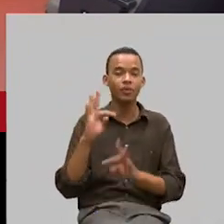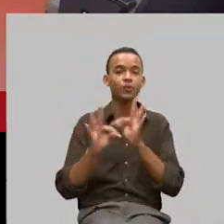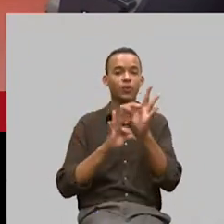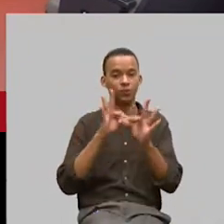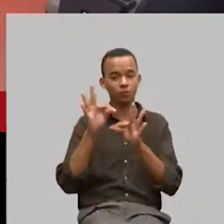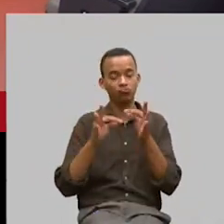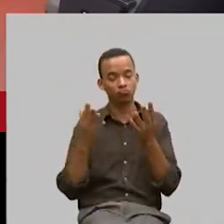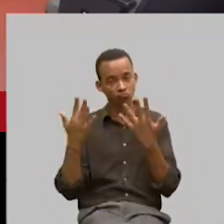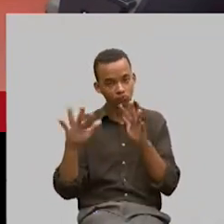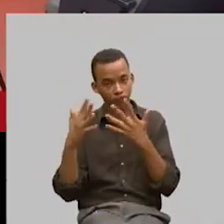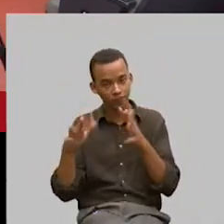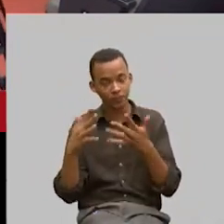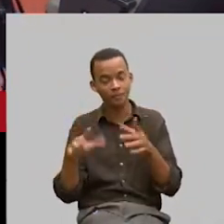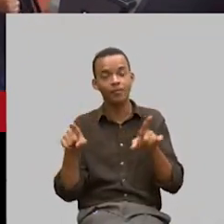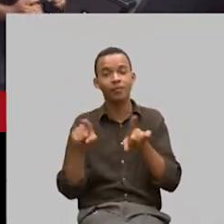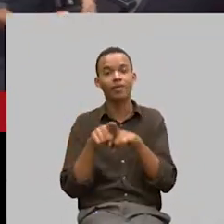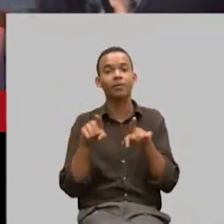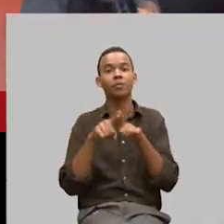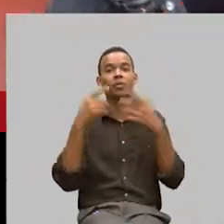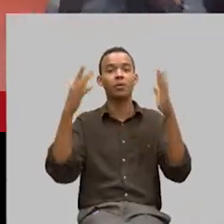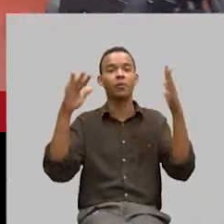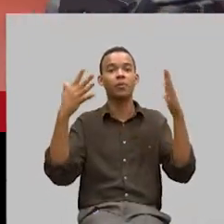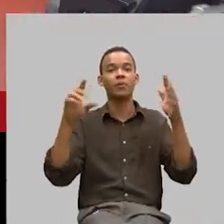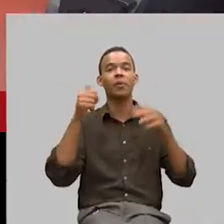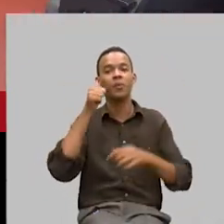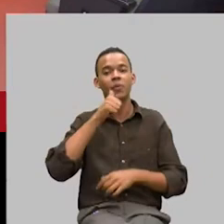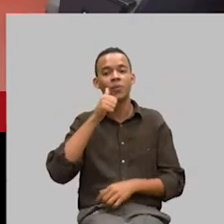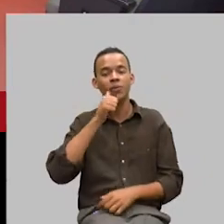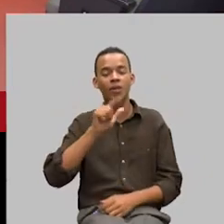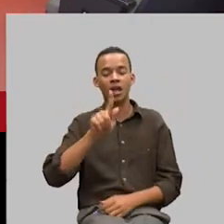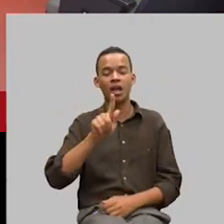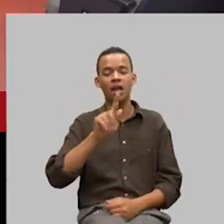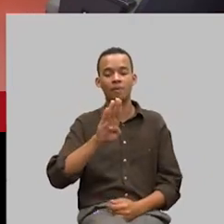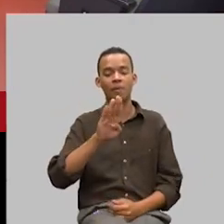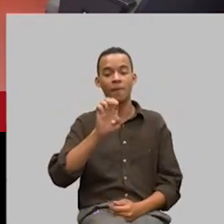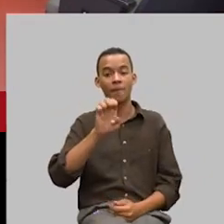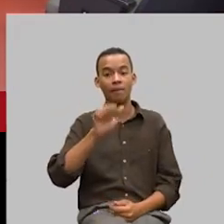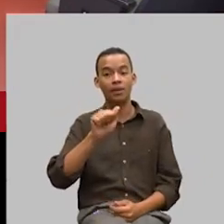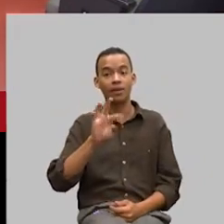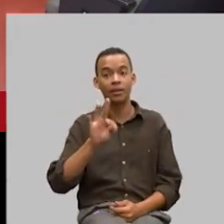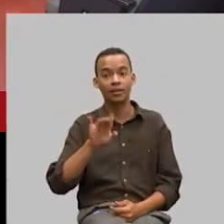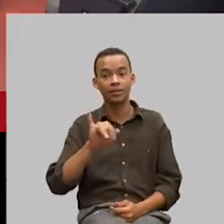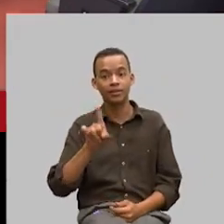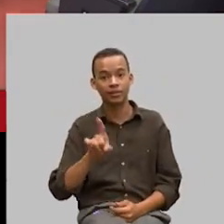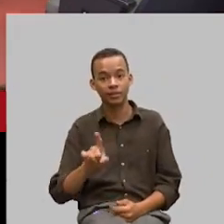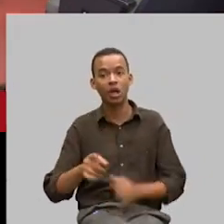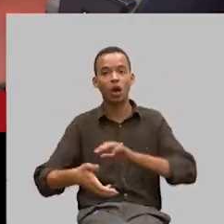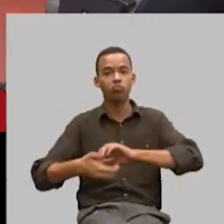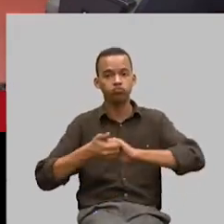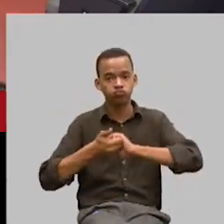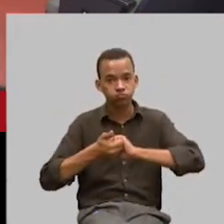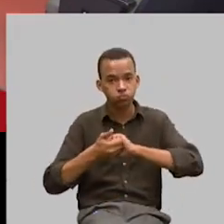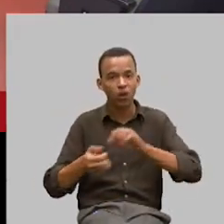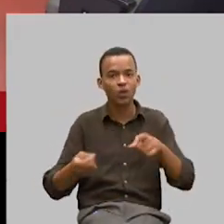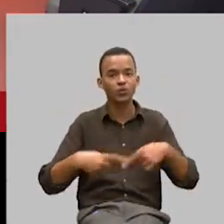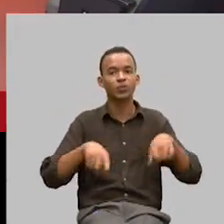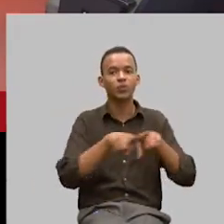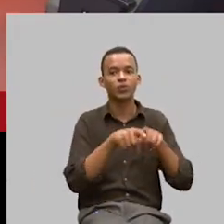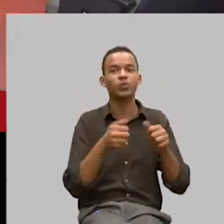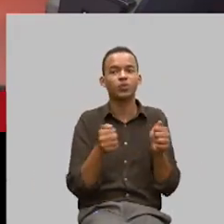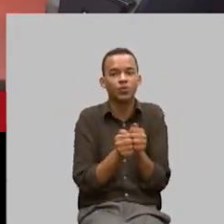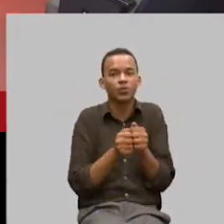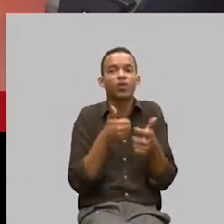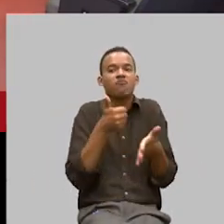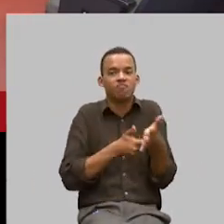Uma salva de palmas PR companheira que é parceira da luta